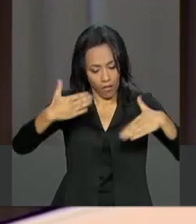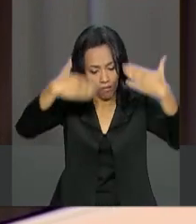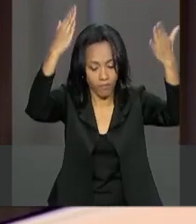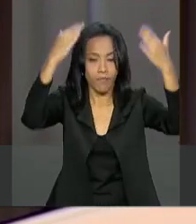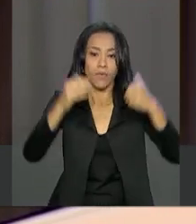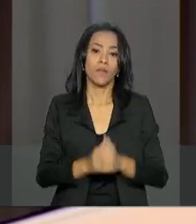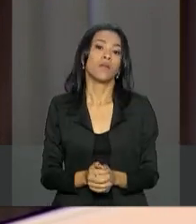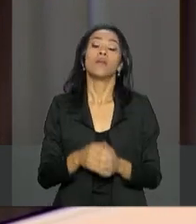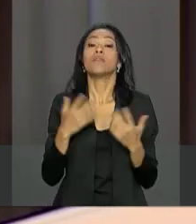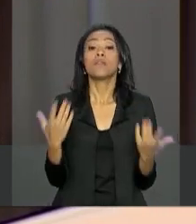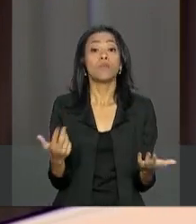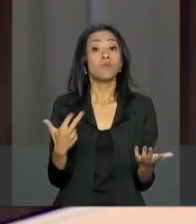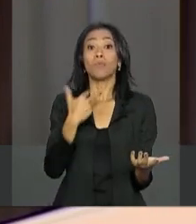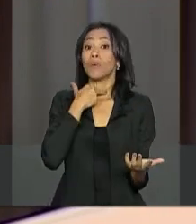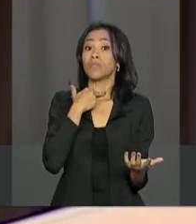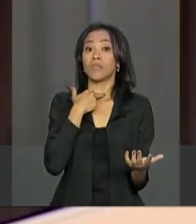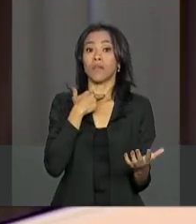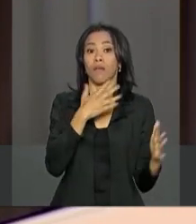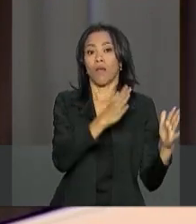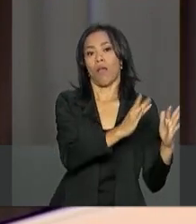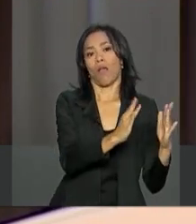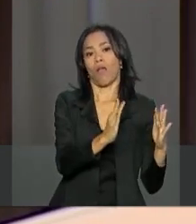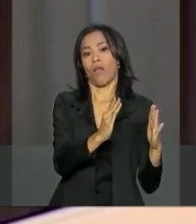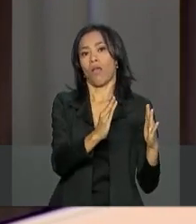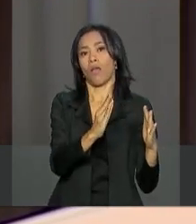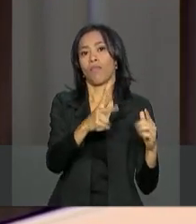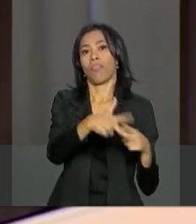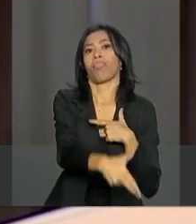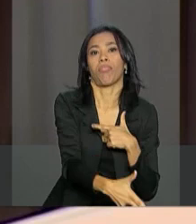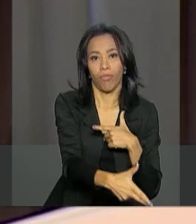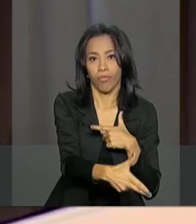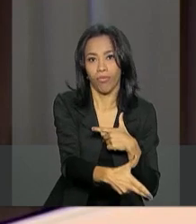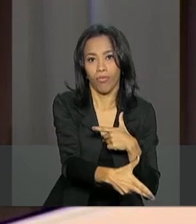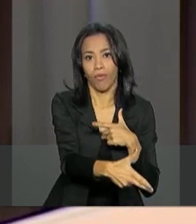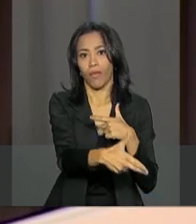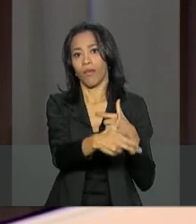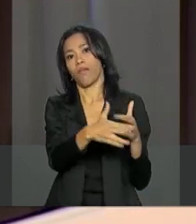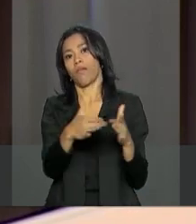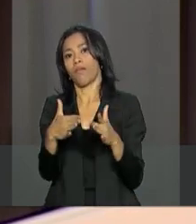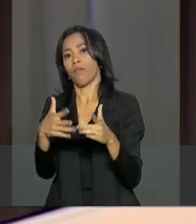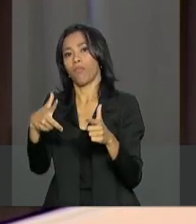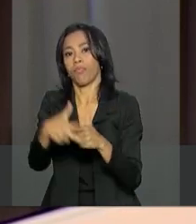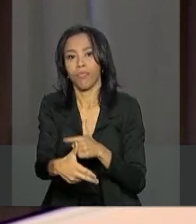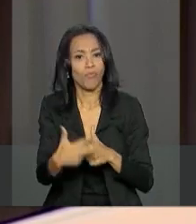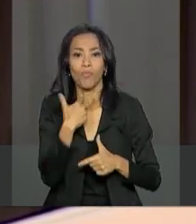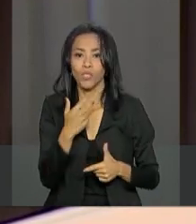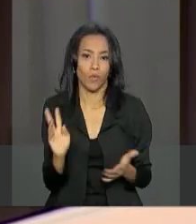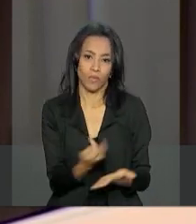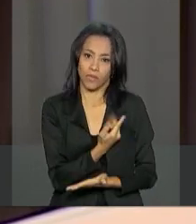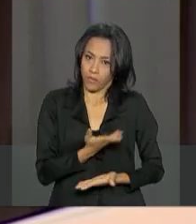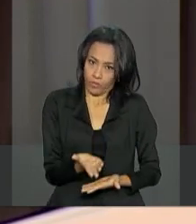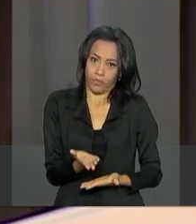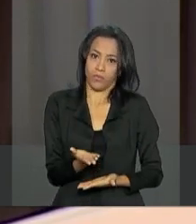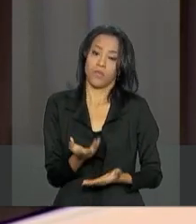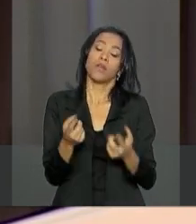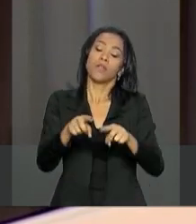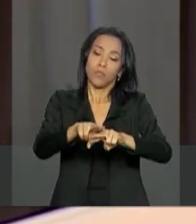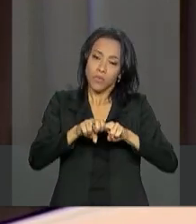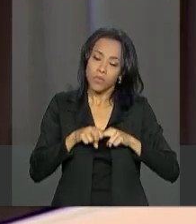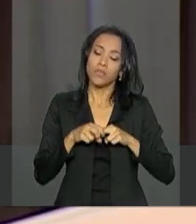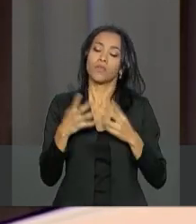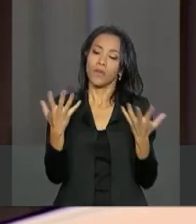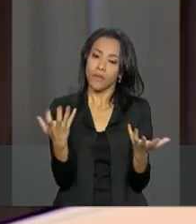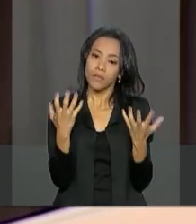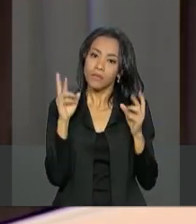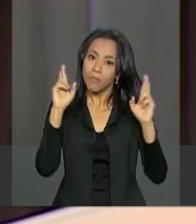anos, não pode haver interrupções. Portanto, do nosso ângulo, nós queremos muito ouvi-los, esperamos